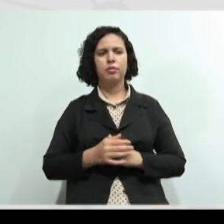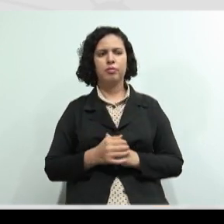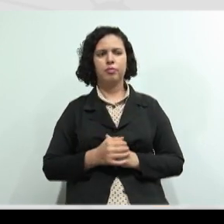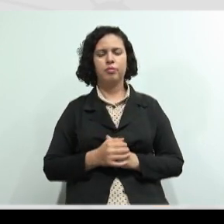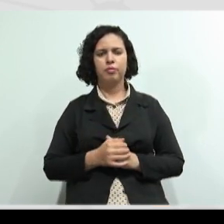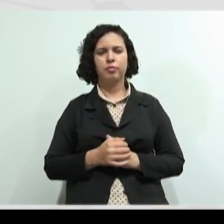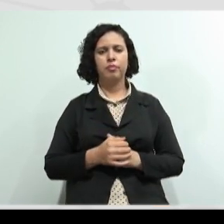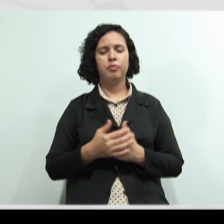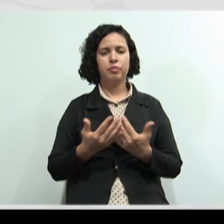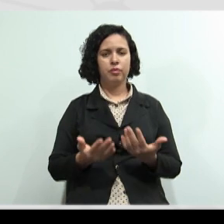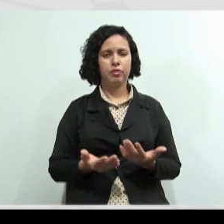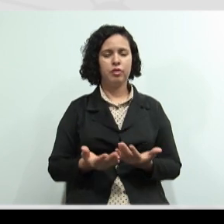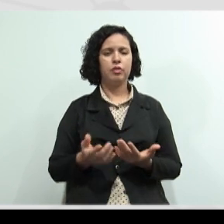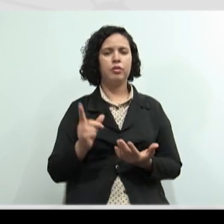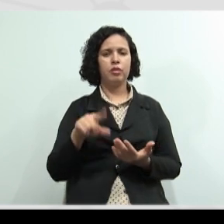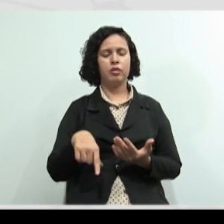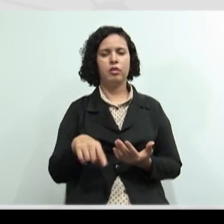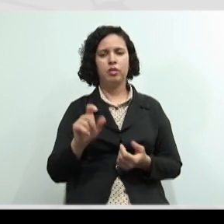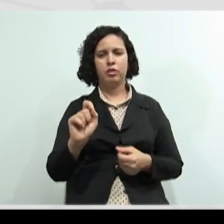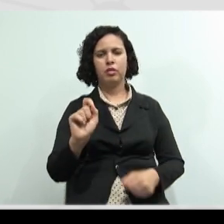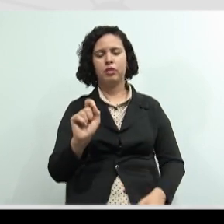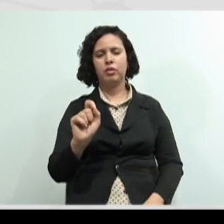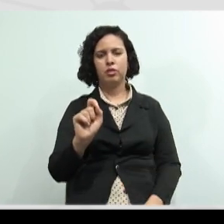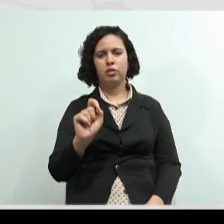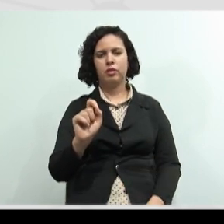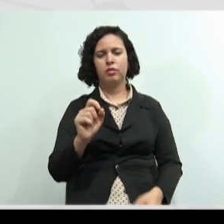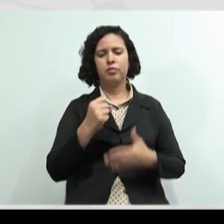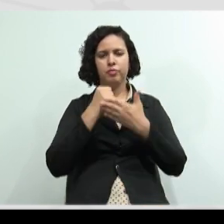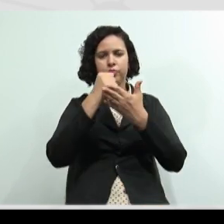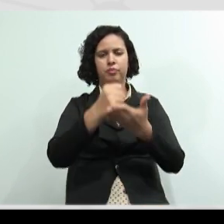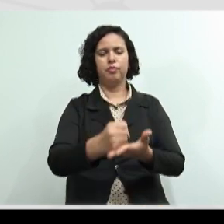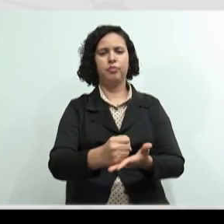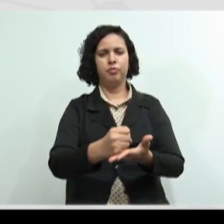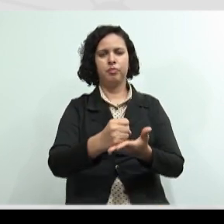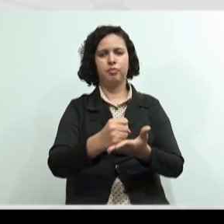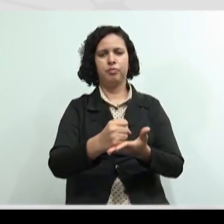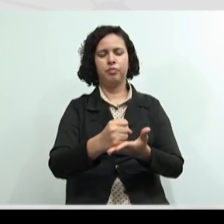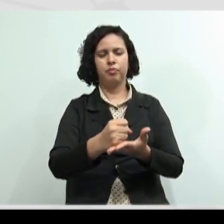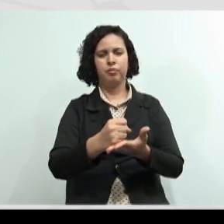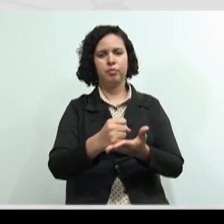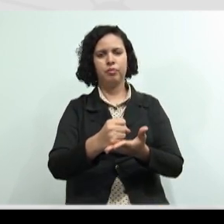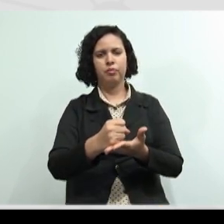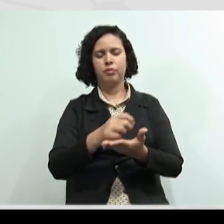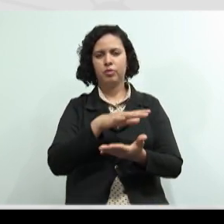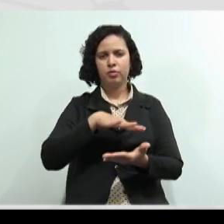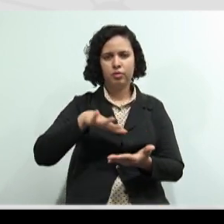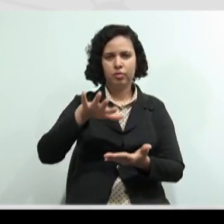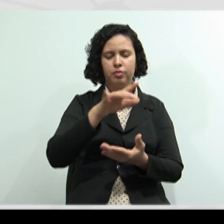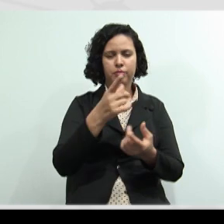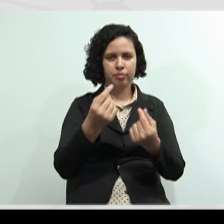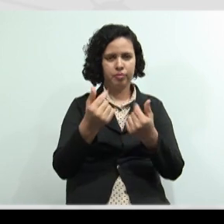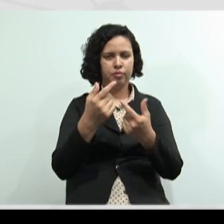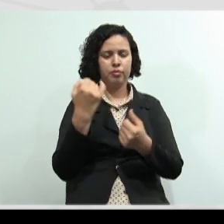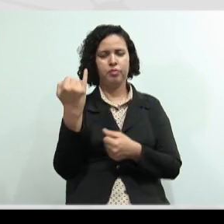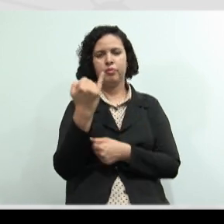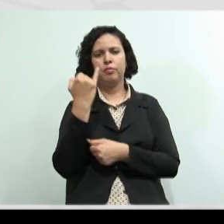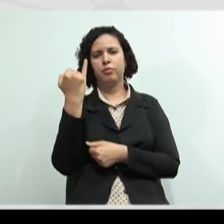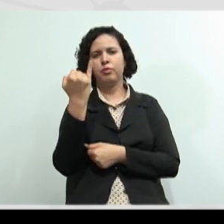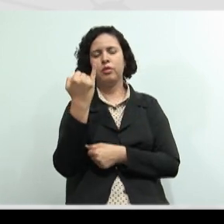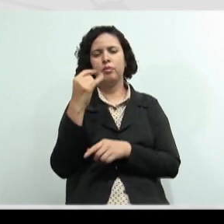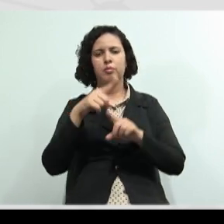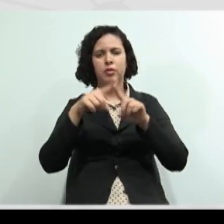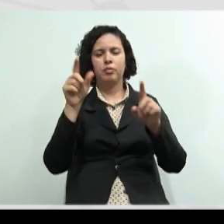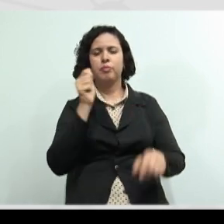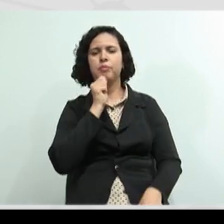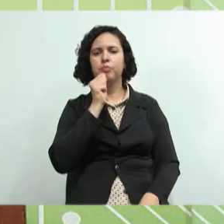que o capitalismo pode dar para um problema de uma parte que é economicamente importante e, ao mesmo tempo, que sem